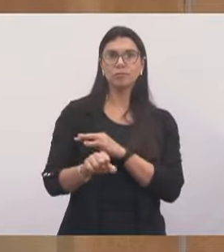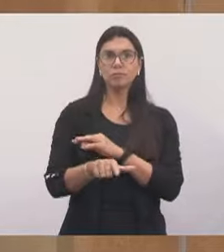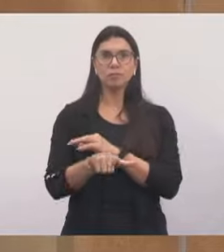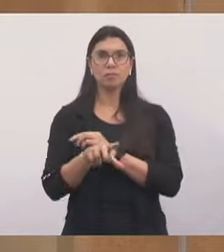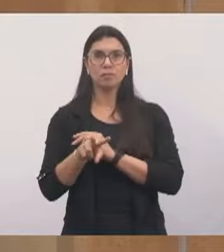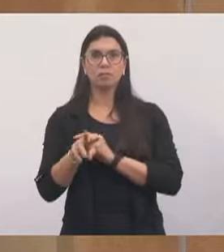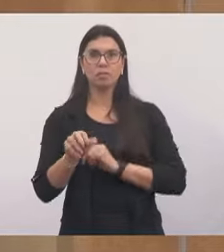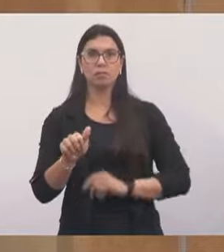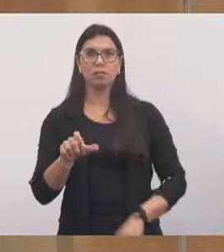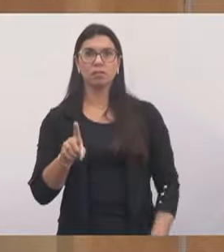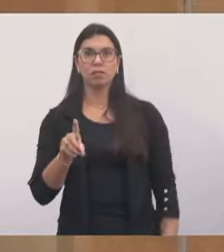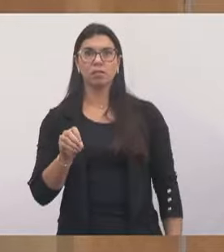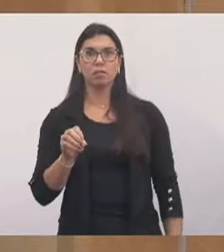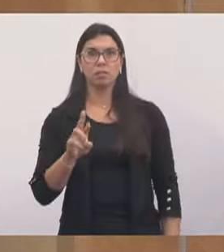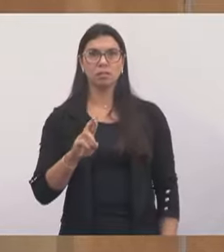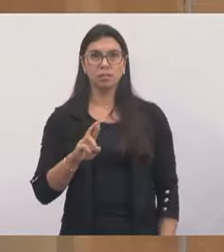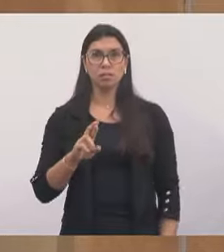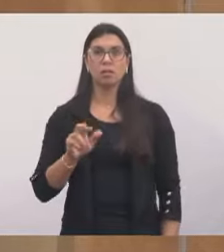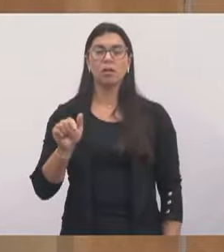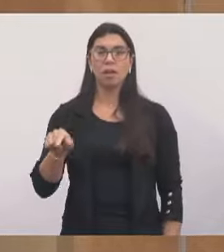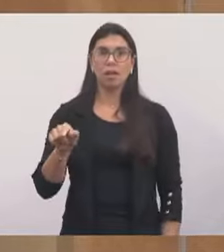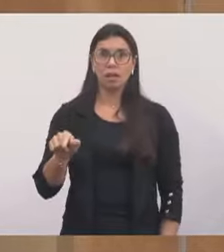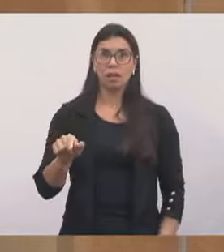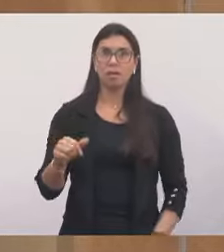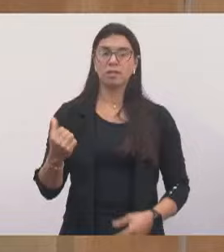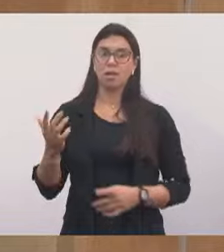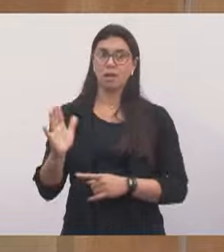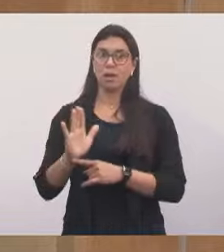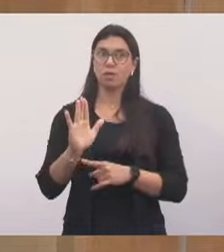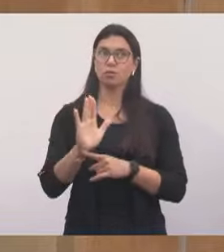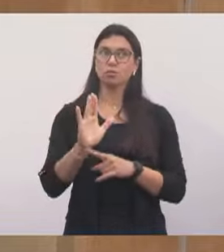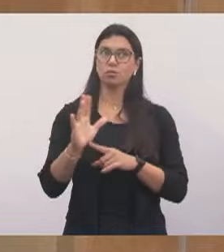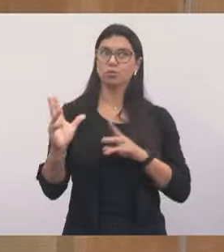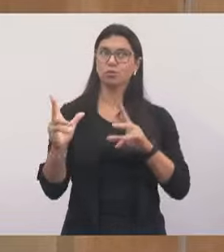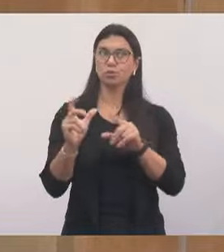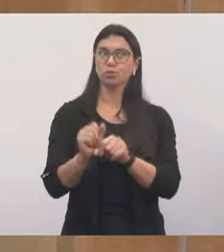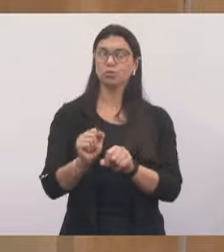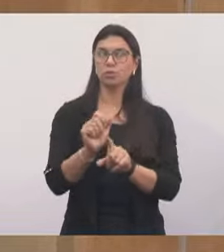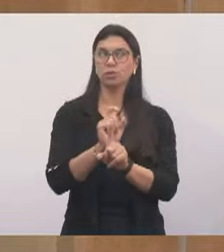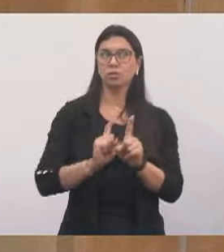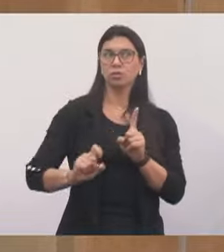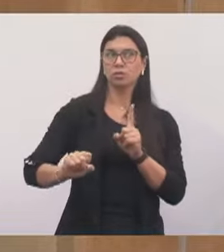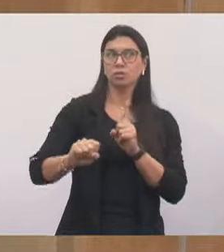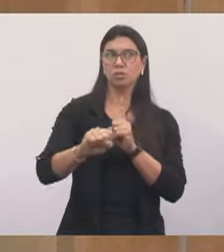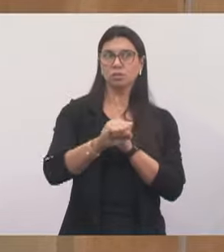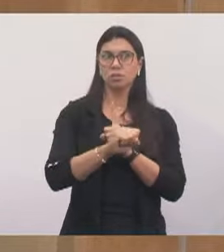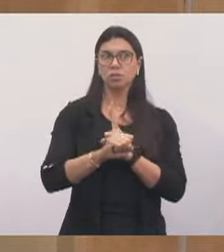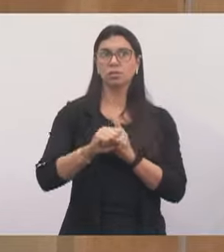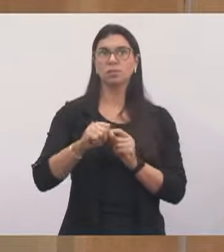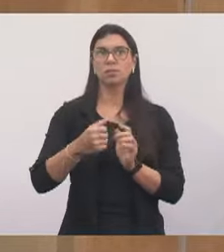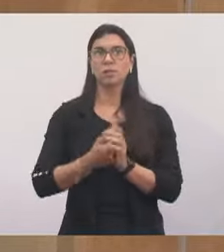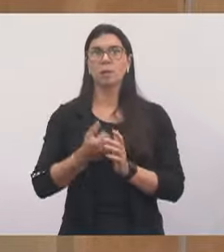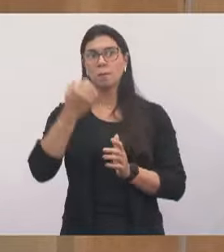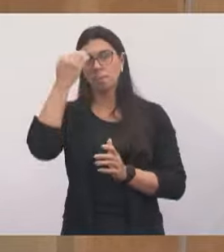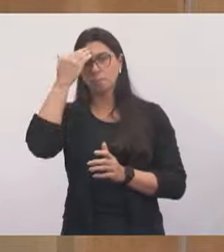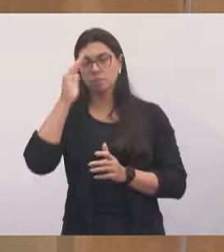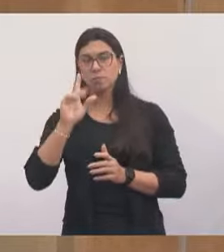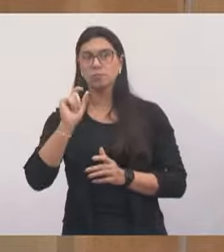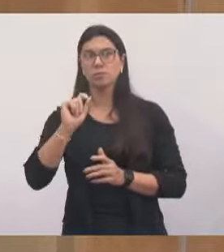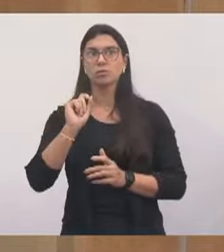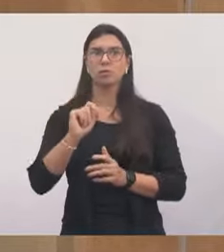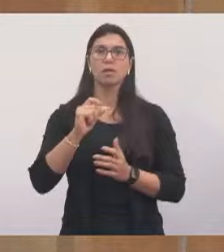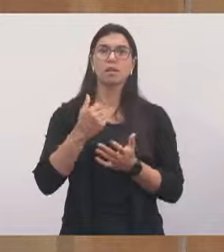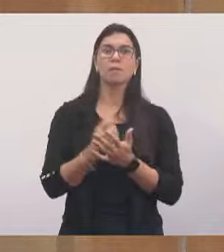né, onde contribui com a sociedade através, prioritariamente, com a modalidade esportiva luta de